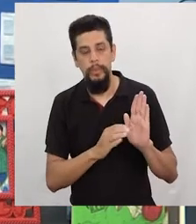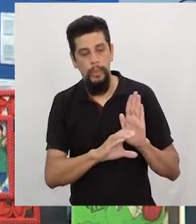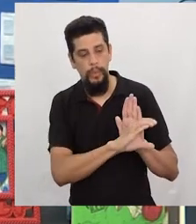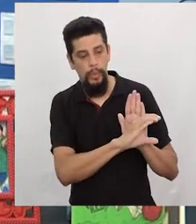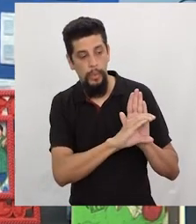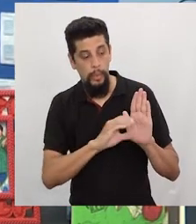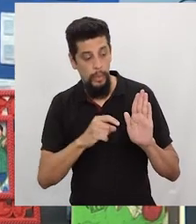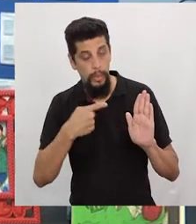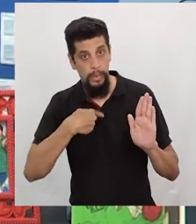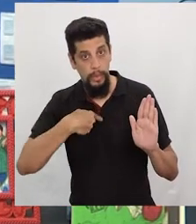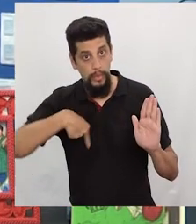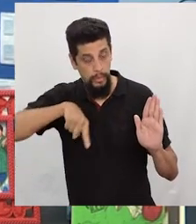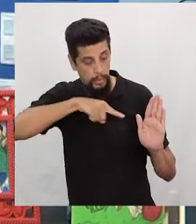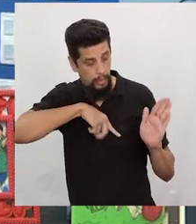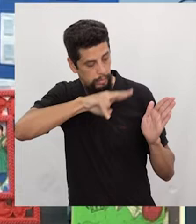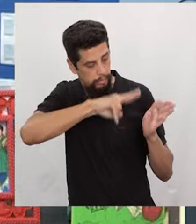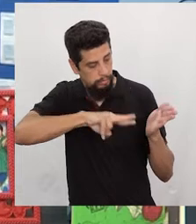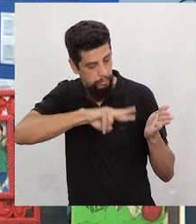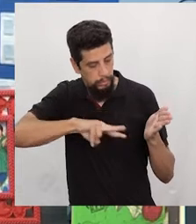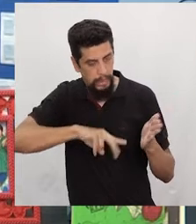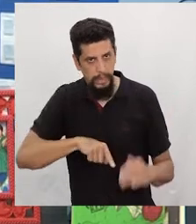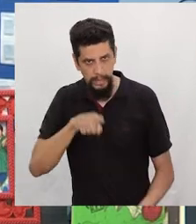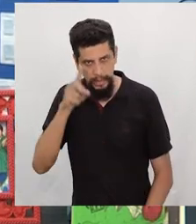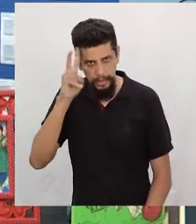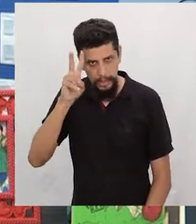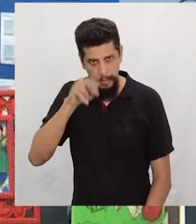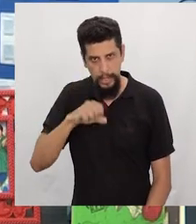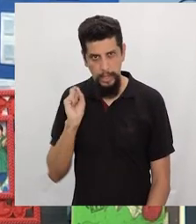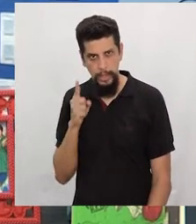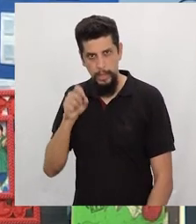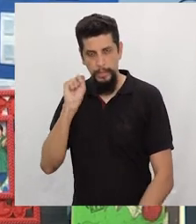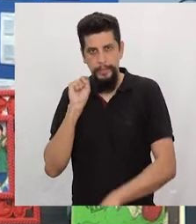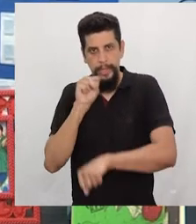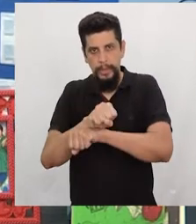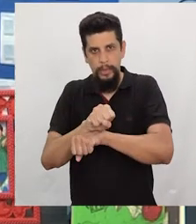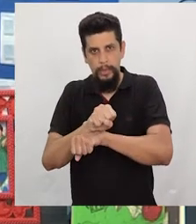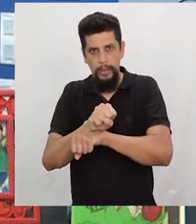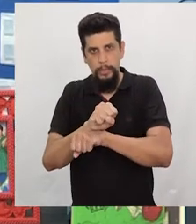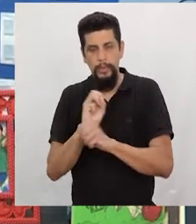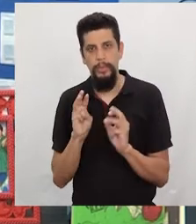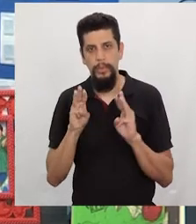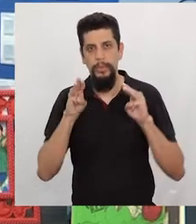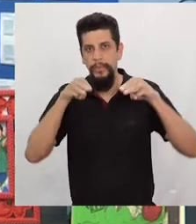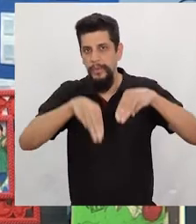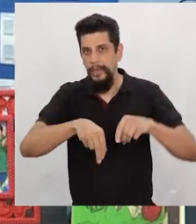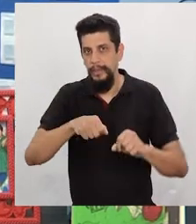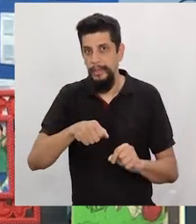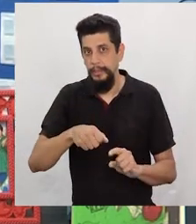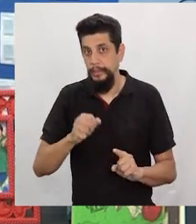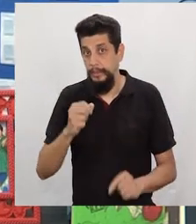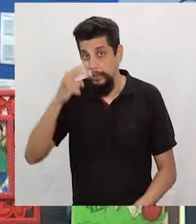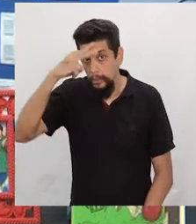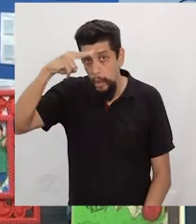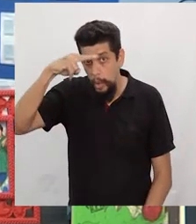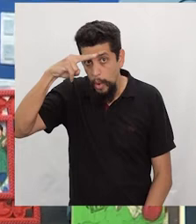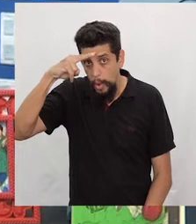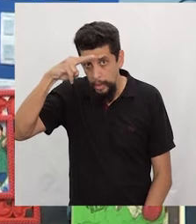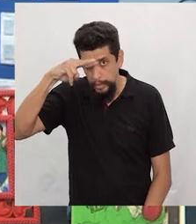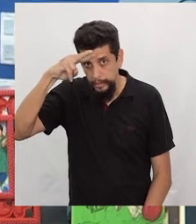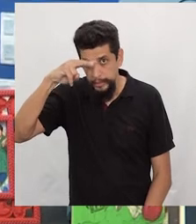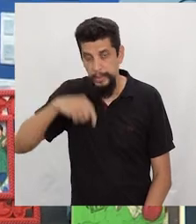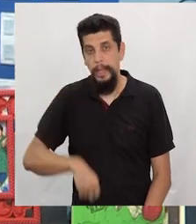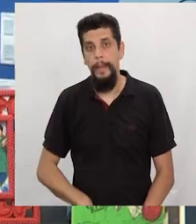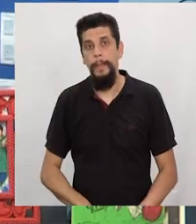nós estamos lendo? Vocês se lembram que nós paramos no desfecho ali da história? Ainda não acabou,